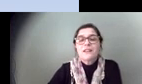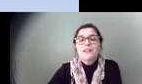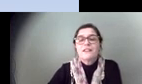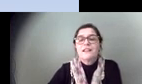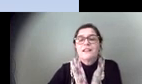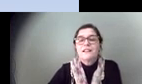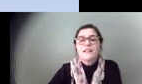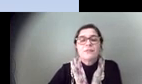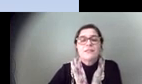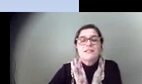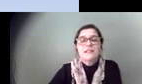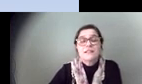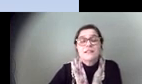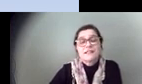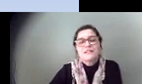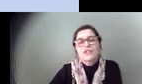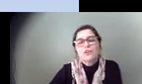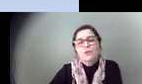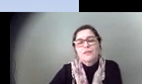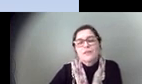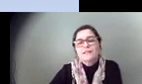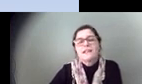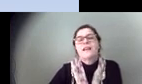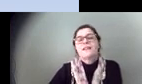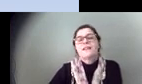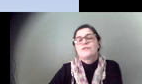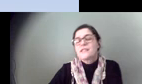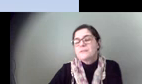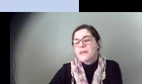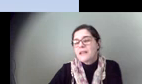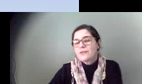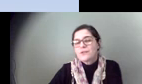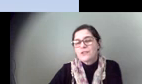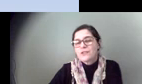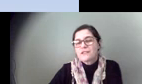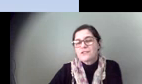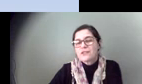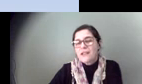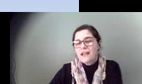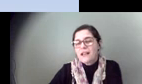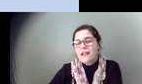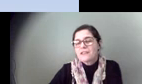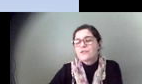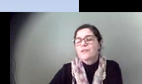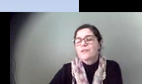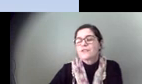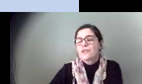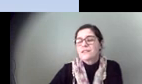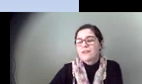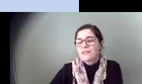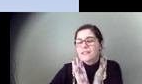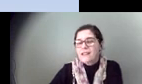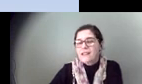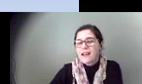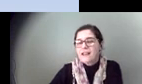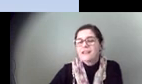abordou aqui, olha. Lembram desses indicadores? Os aspectos organizacionais, como a escola